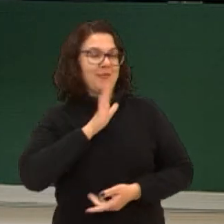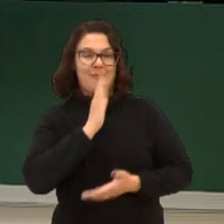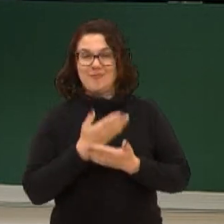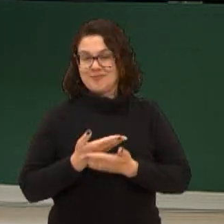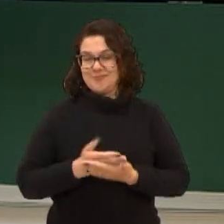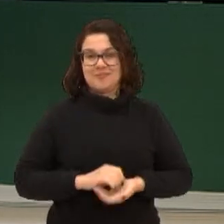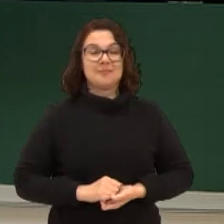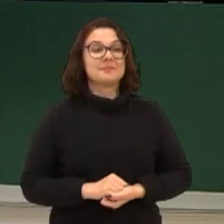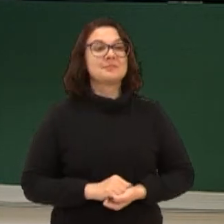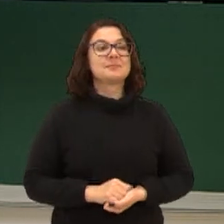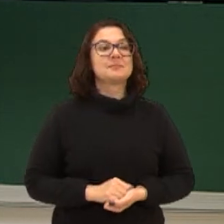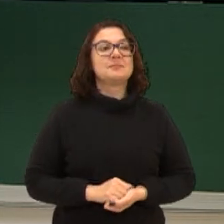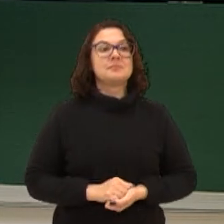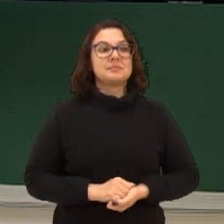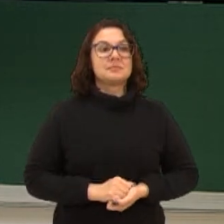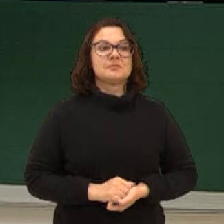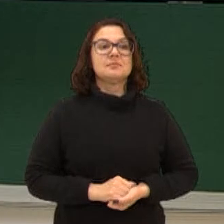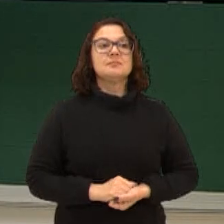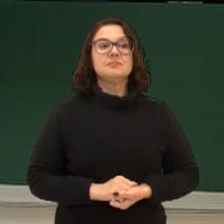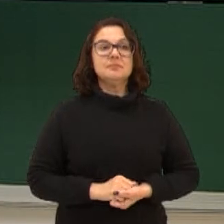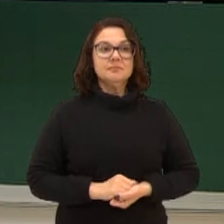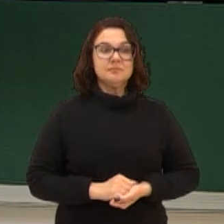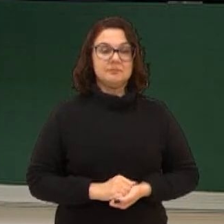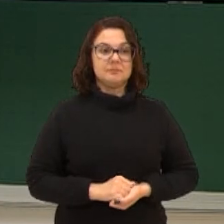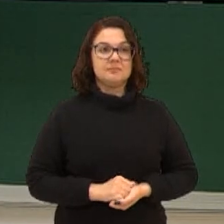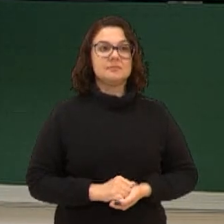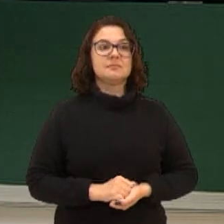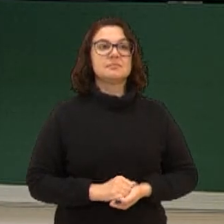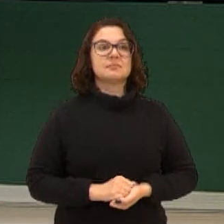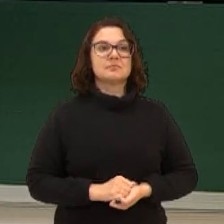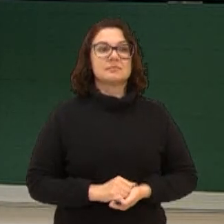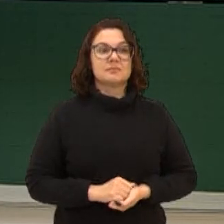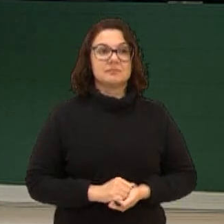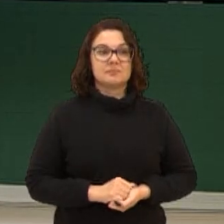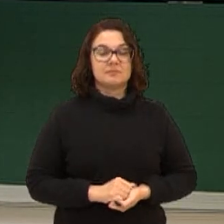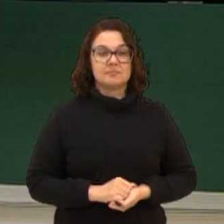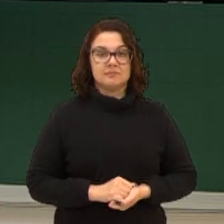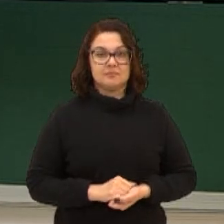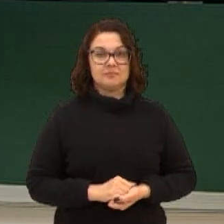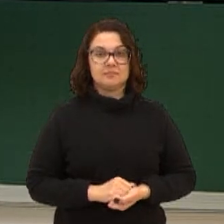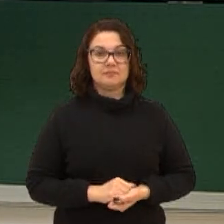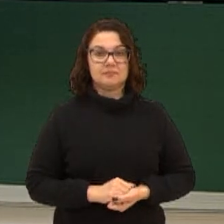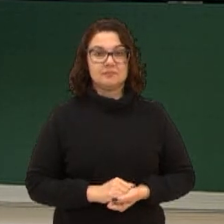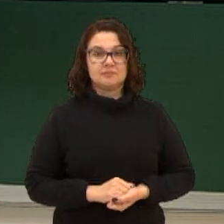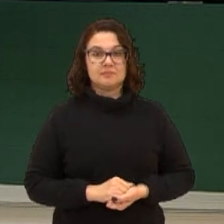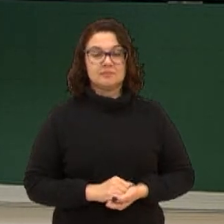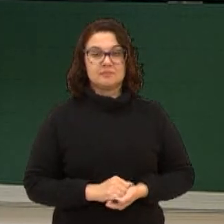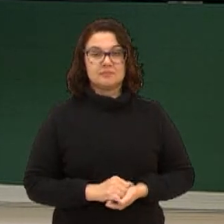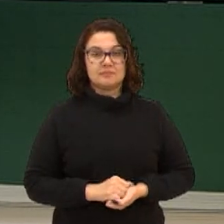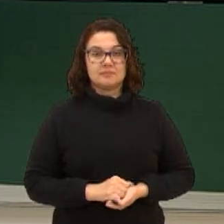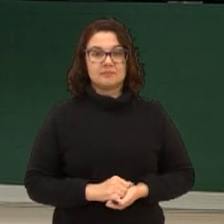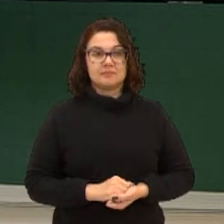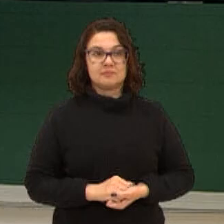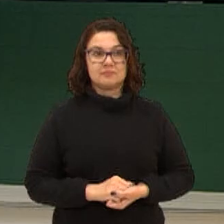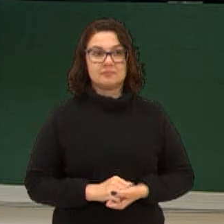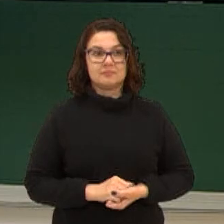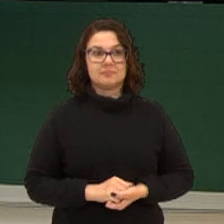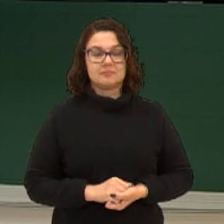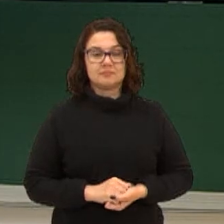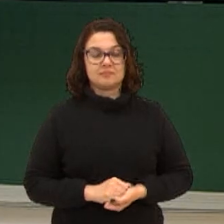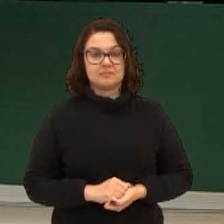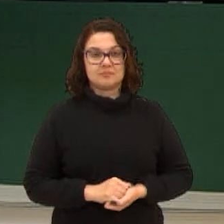estudar. Bien, temos já a atividade 1, lê a vinheta uma vez mais e